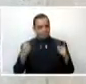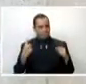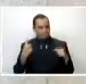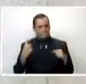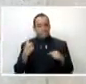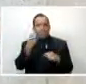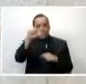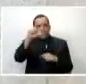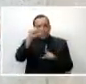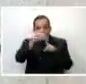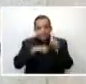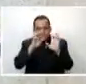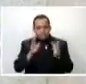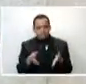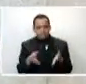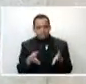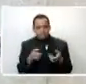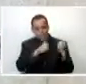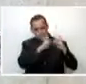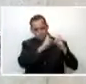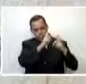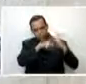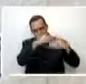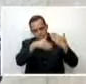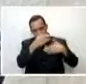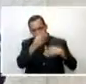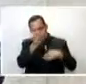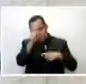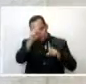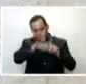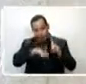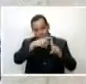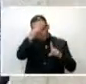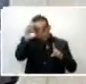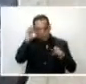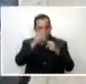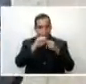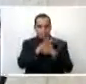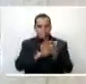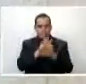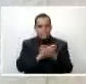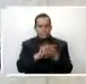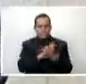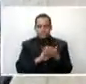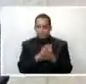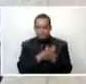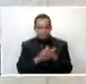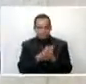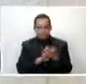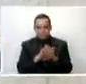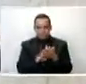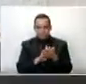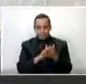Passaram-se 9 meses desde então e a Prefeitura não tomou qualquer providência a respeito. O desrespeito